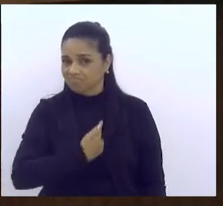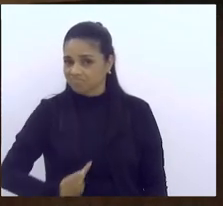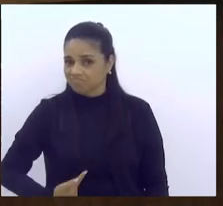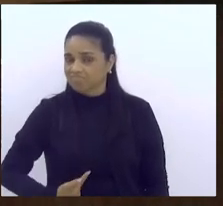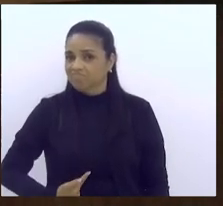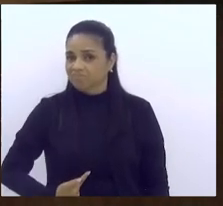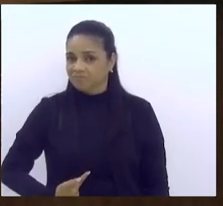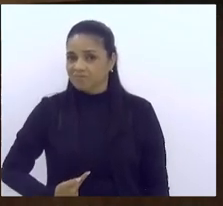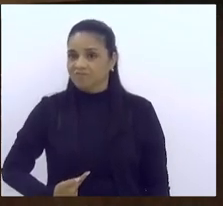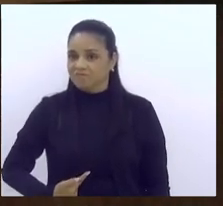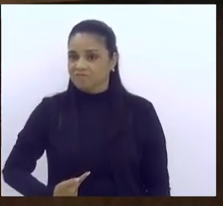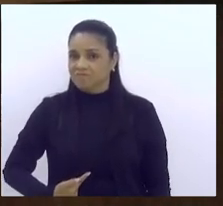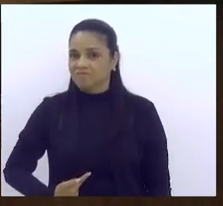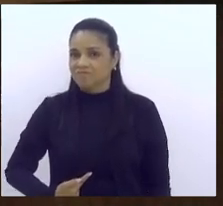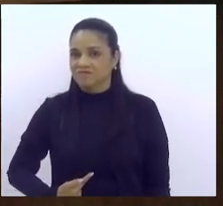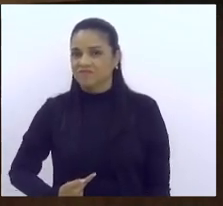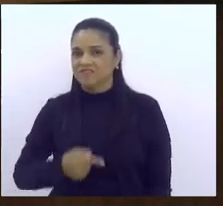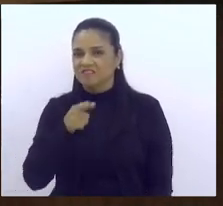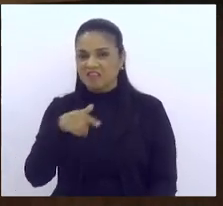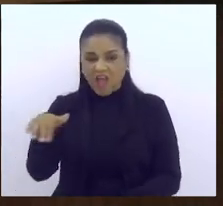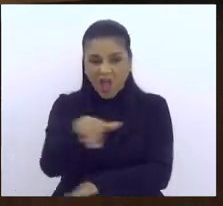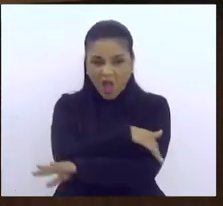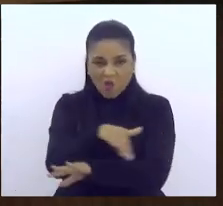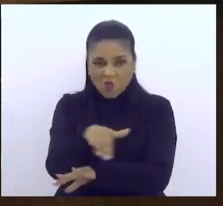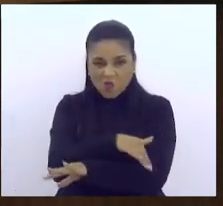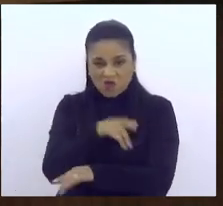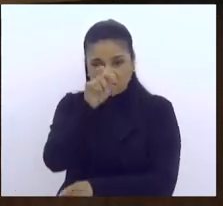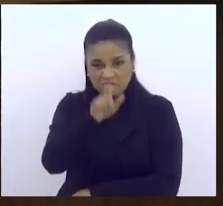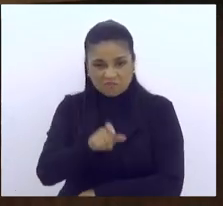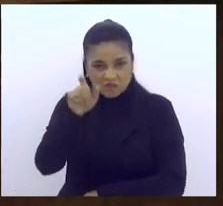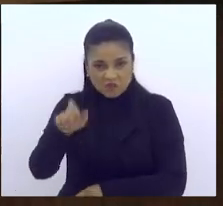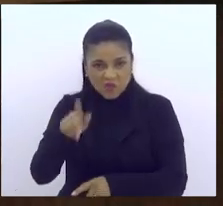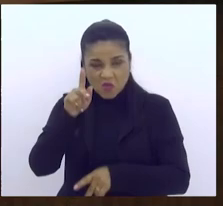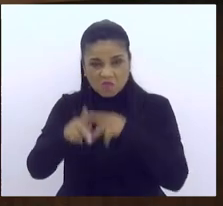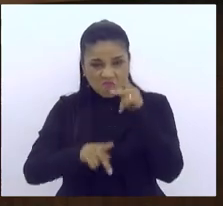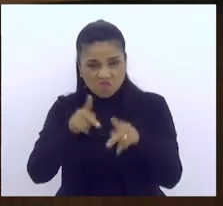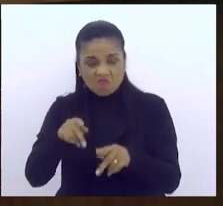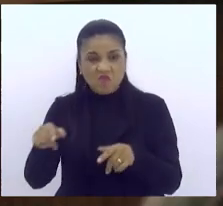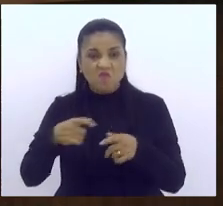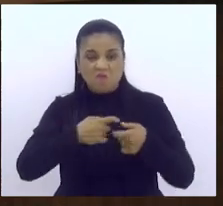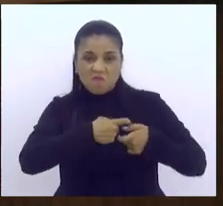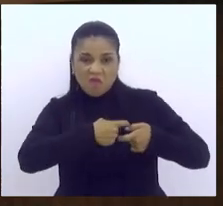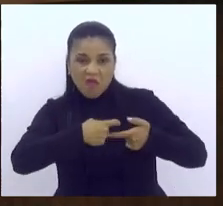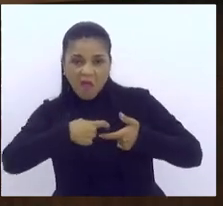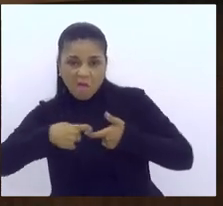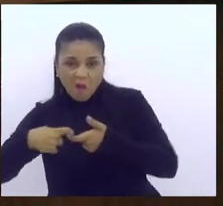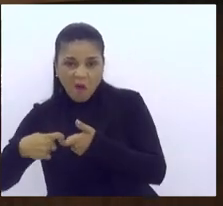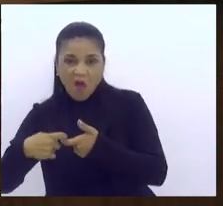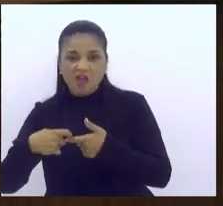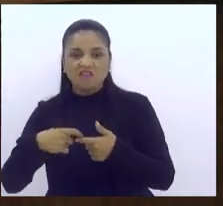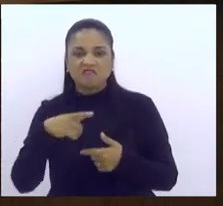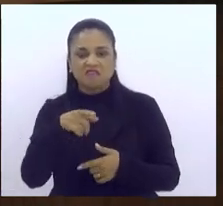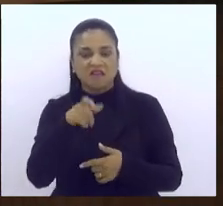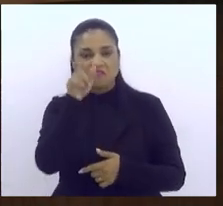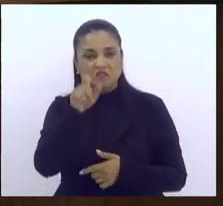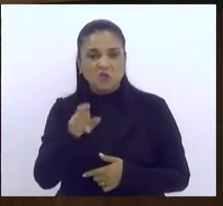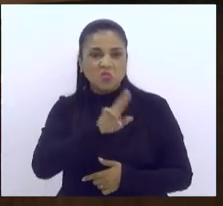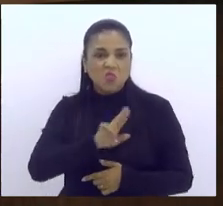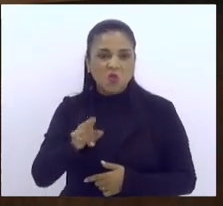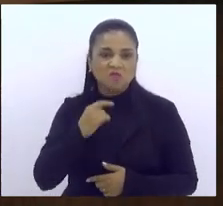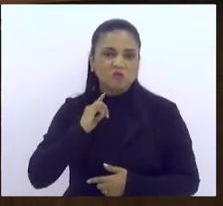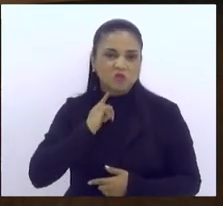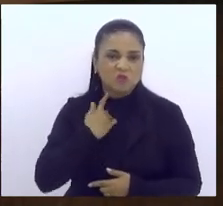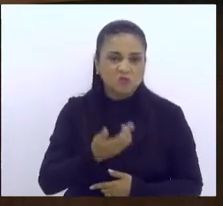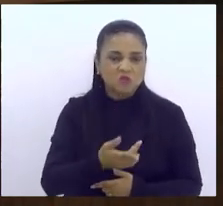o senhor está sendo achincalhado nas ruas por essa máfia dos reboques, o senhor está sendo achincalhado pela questão